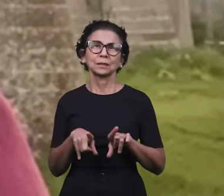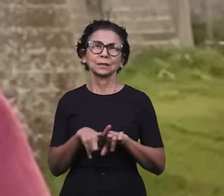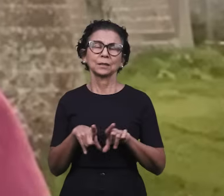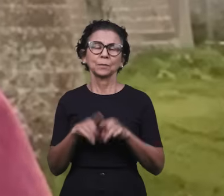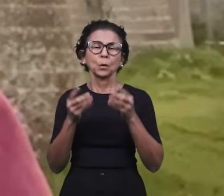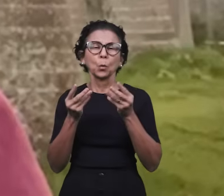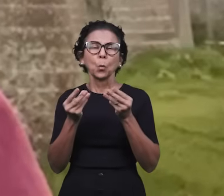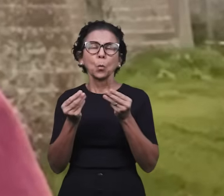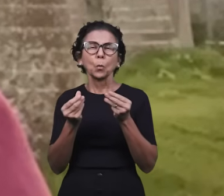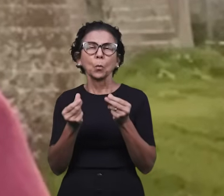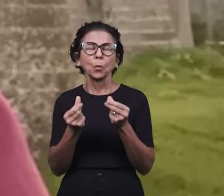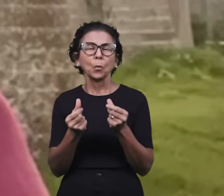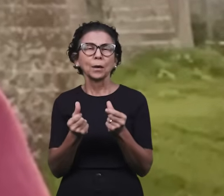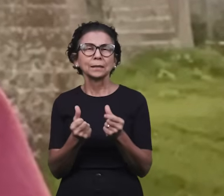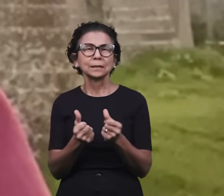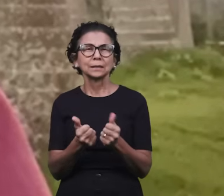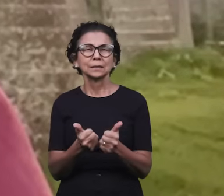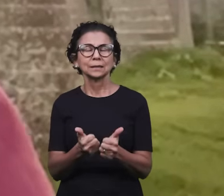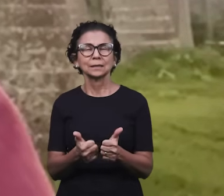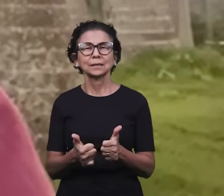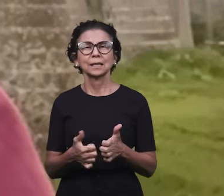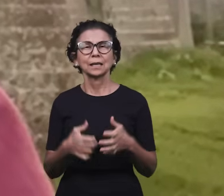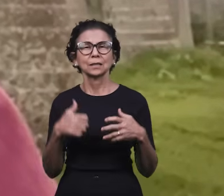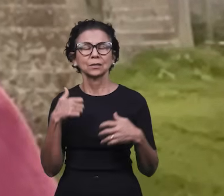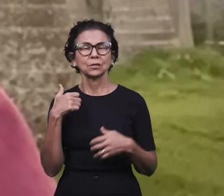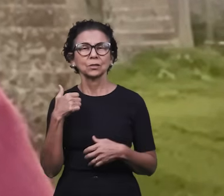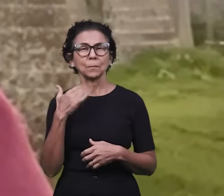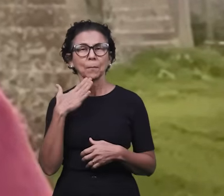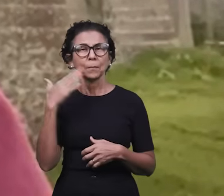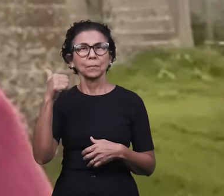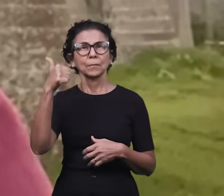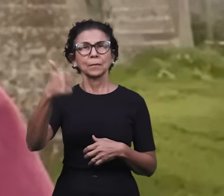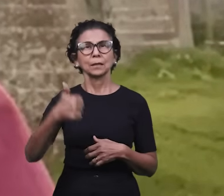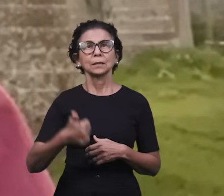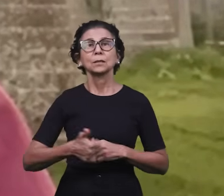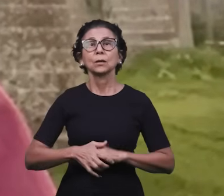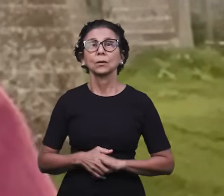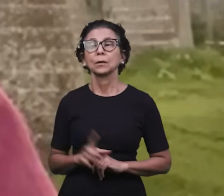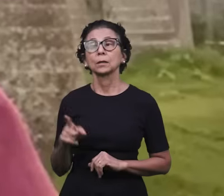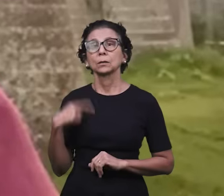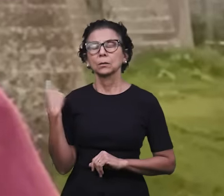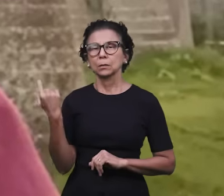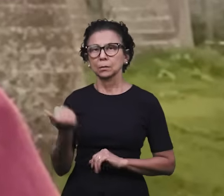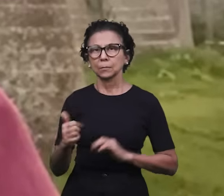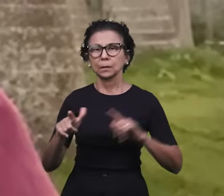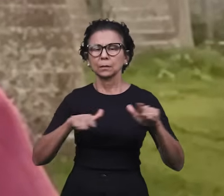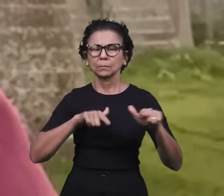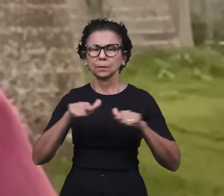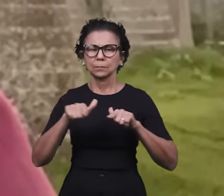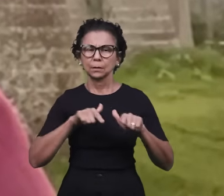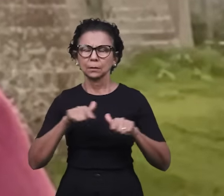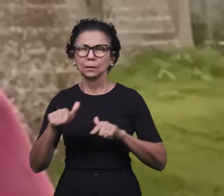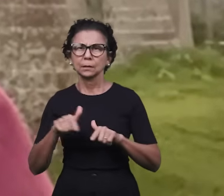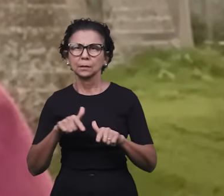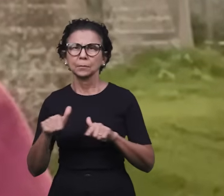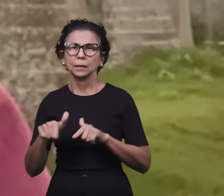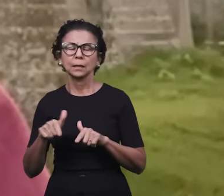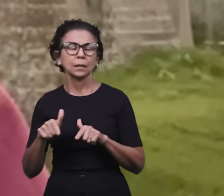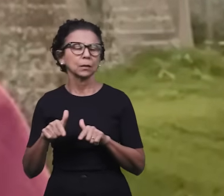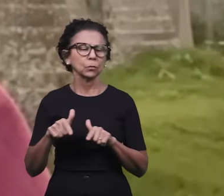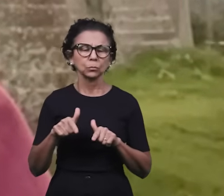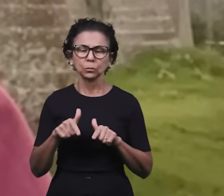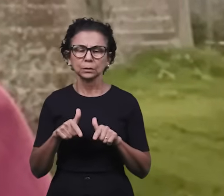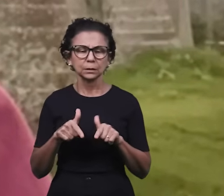um produto de melhor qualidade. Para o produtor, a gente aqui no caso, nós conseguimos trabalhar melhor, conseguimos colher